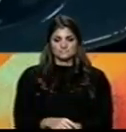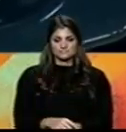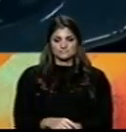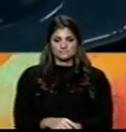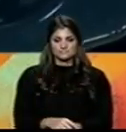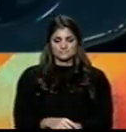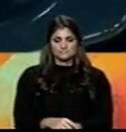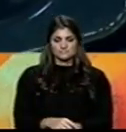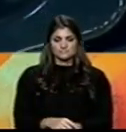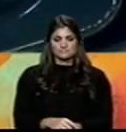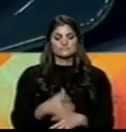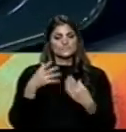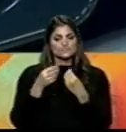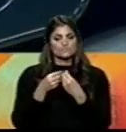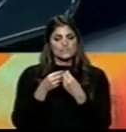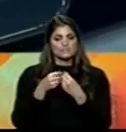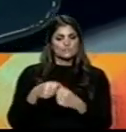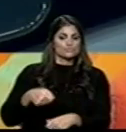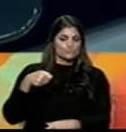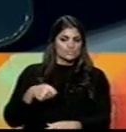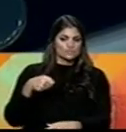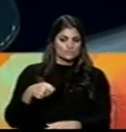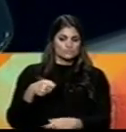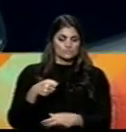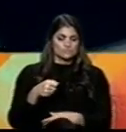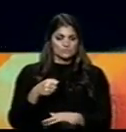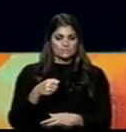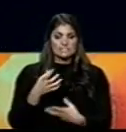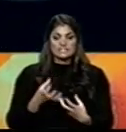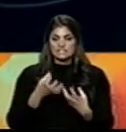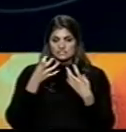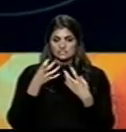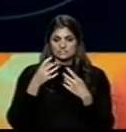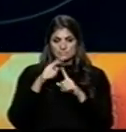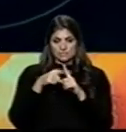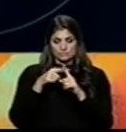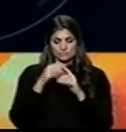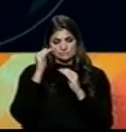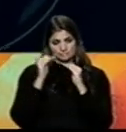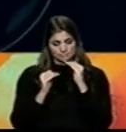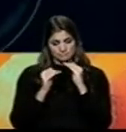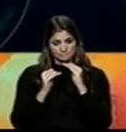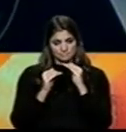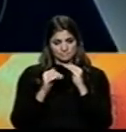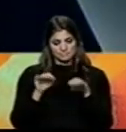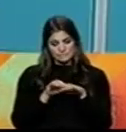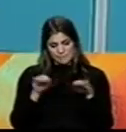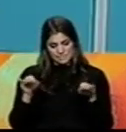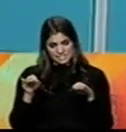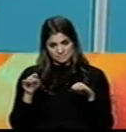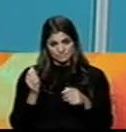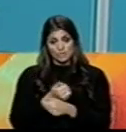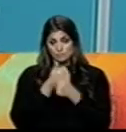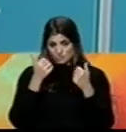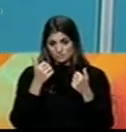colocá-los num cestinho e... Então, quentinhos ou morninhos, levá-los para a mesa, ficam deliciosos,